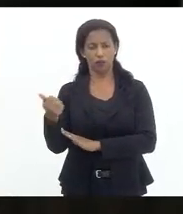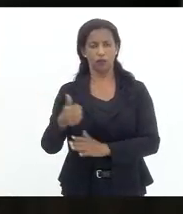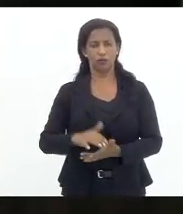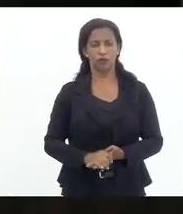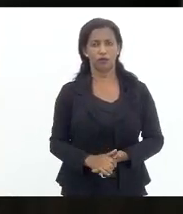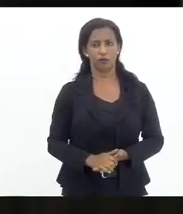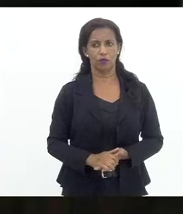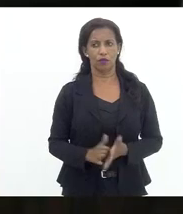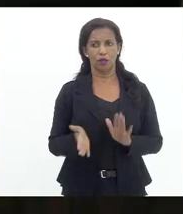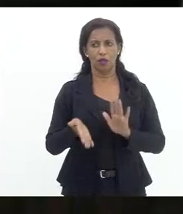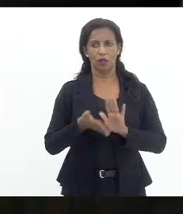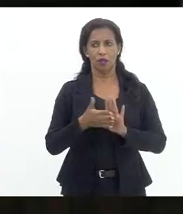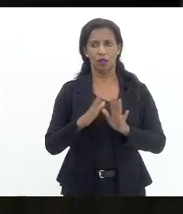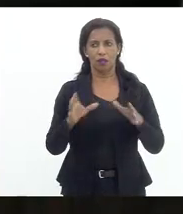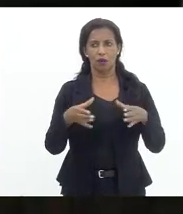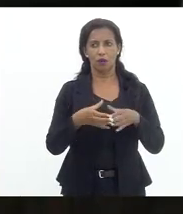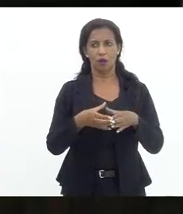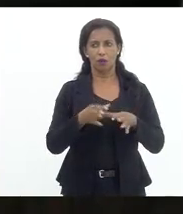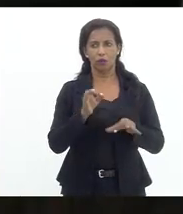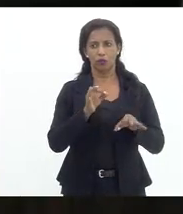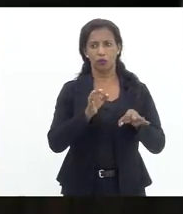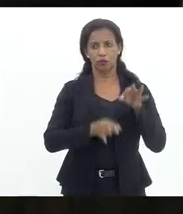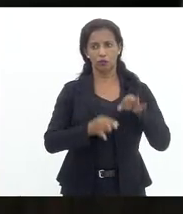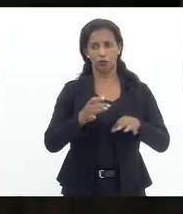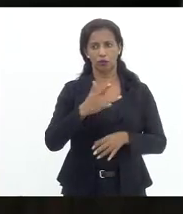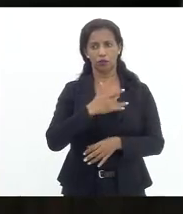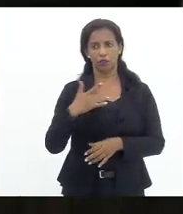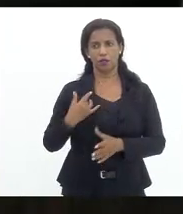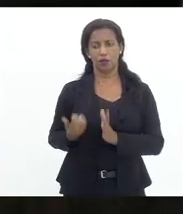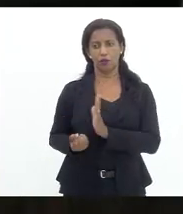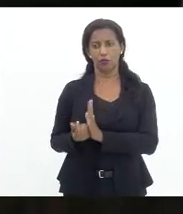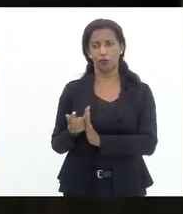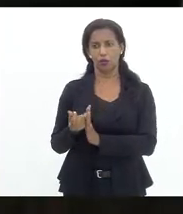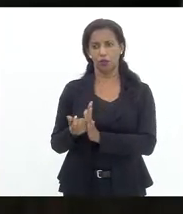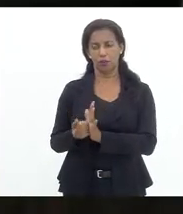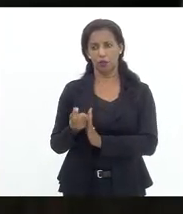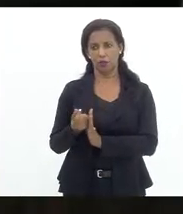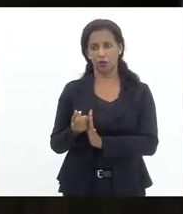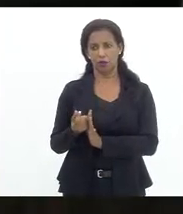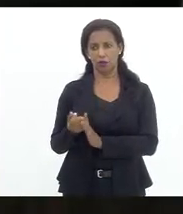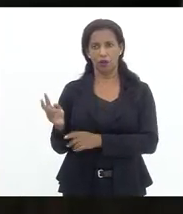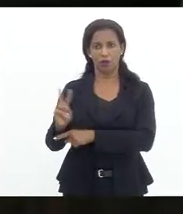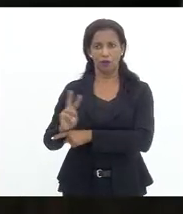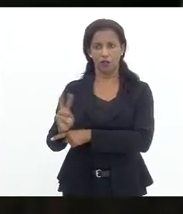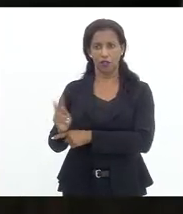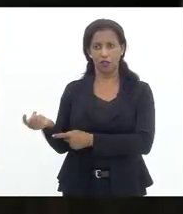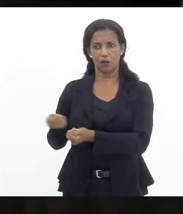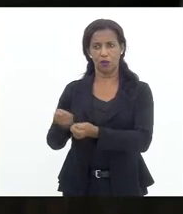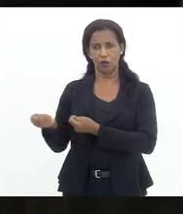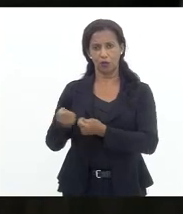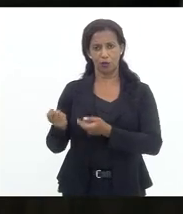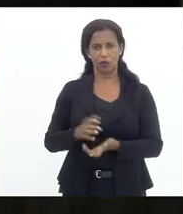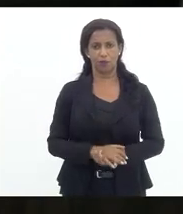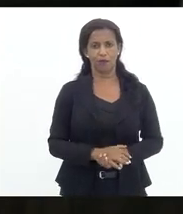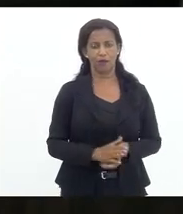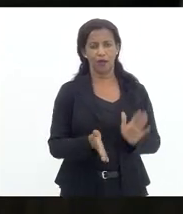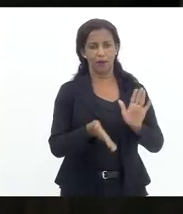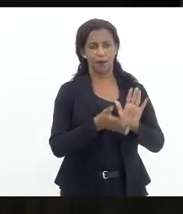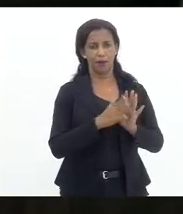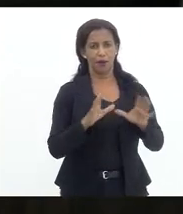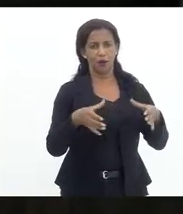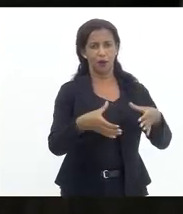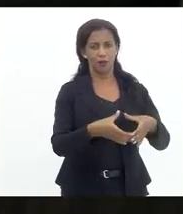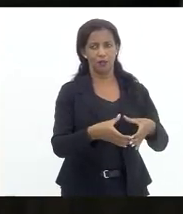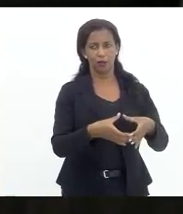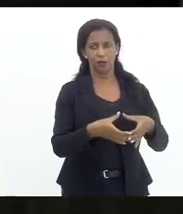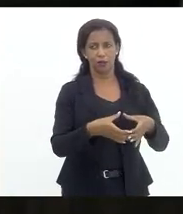menciono. Pendente de pareceres das comissões de Constituição, Justiça, de Saúde e de Orçamento, Fiscalização Financeira e Controle. Para emitir parecer pela